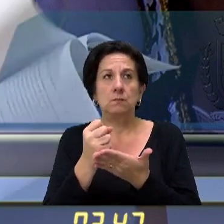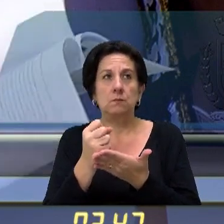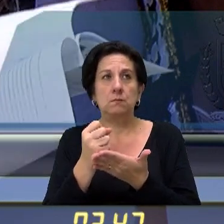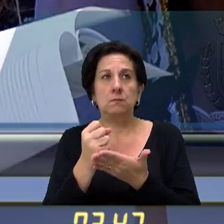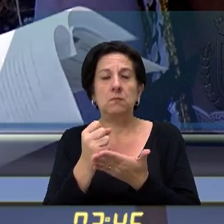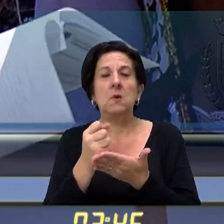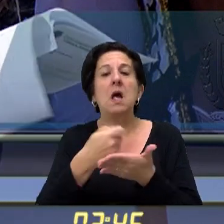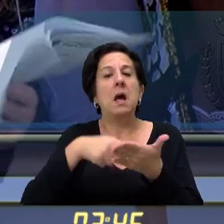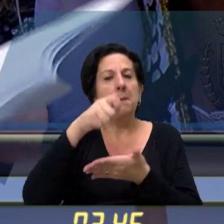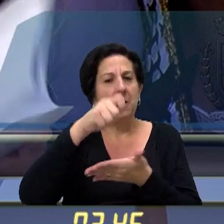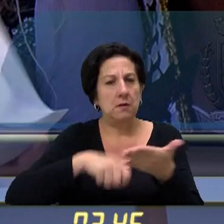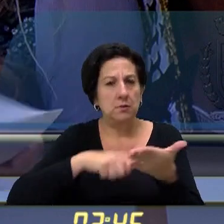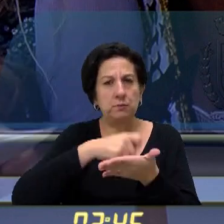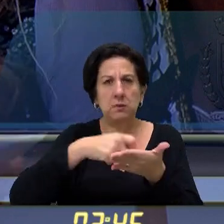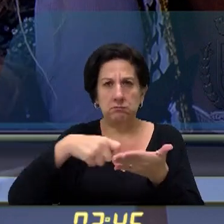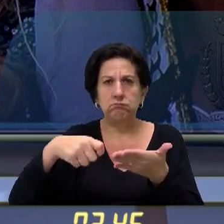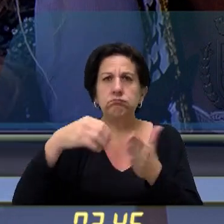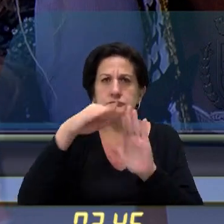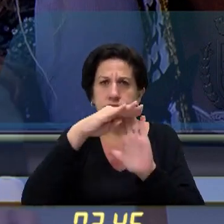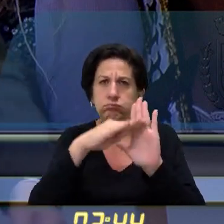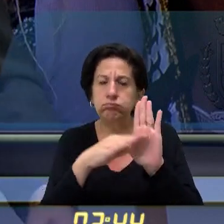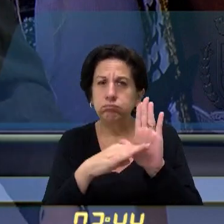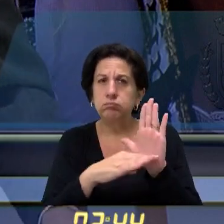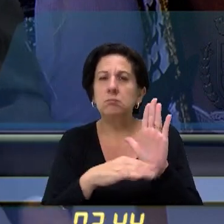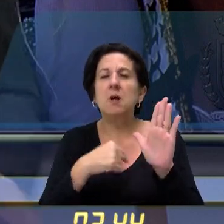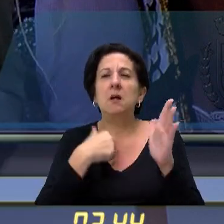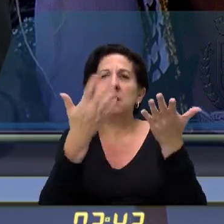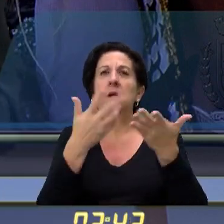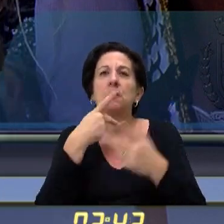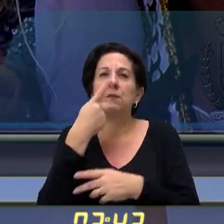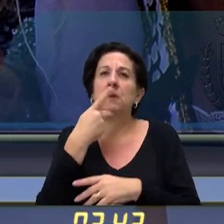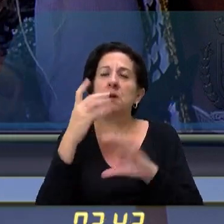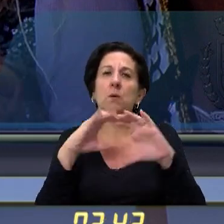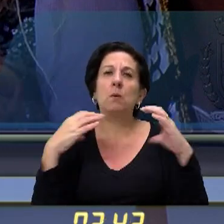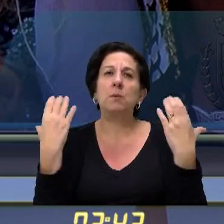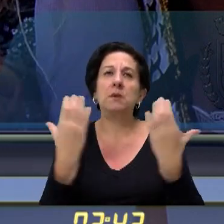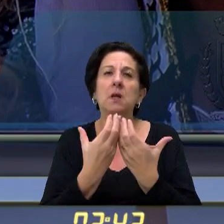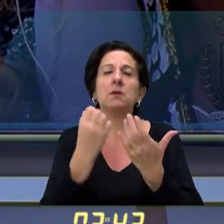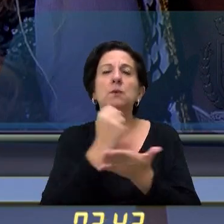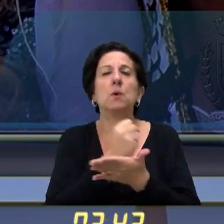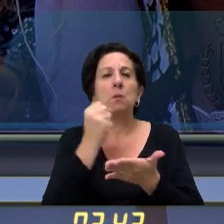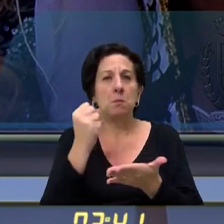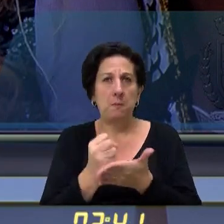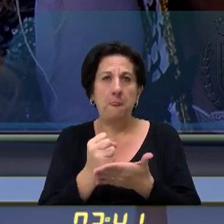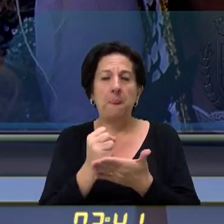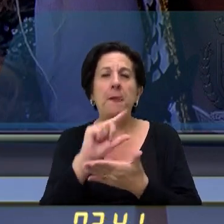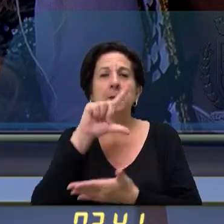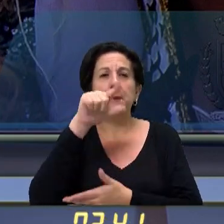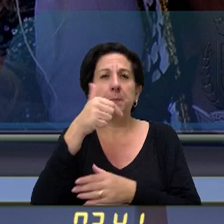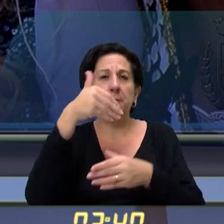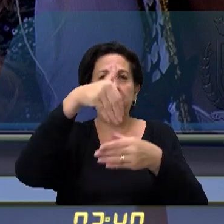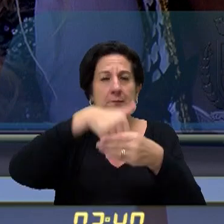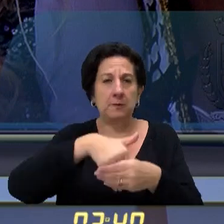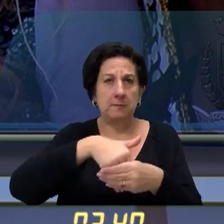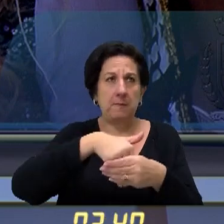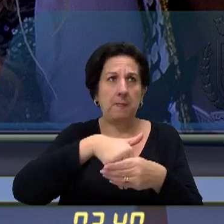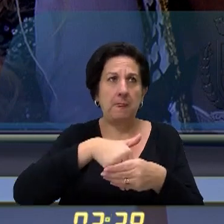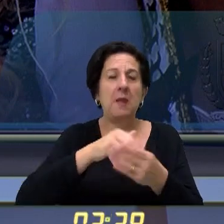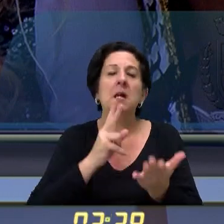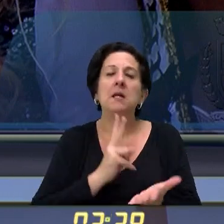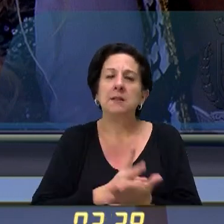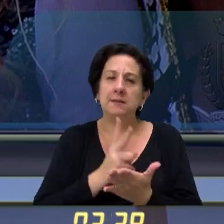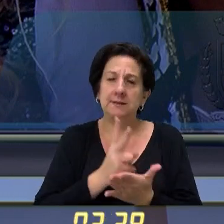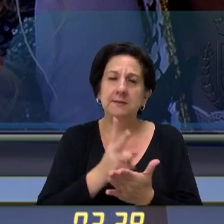apensados, o abaixo-assinado. Então, eu quero dizer para a nossa comunidade que essa documentação, então, depois da votação,